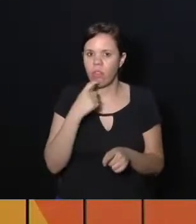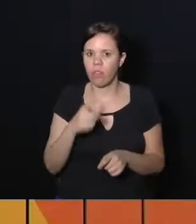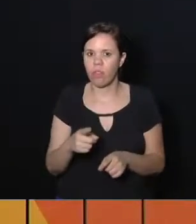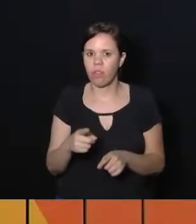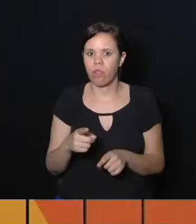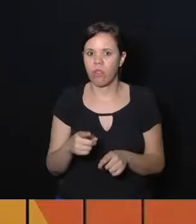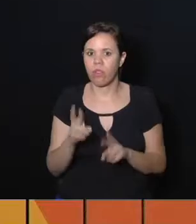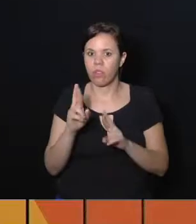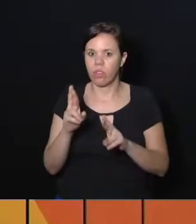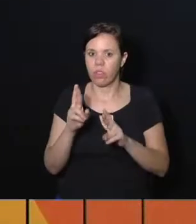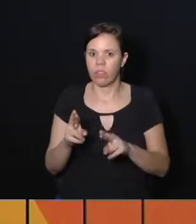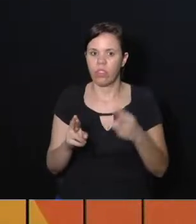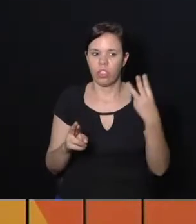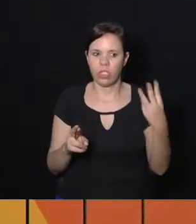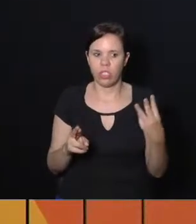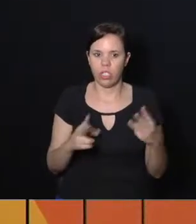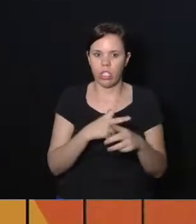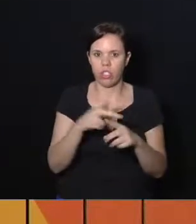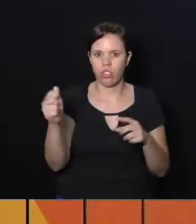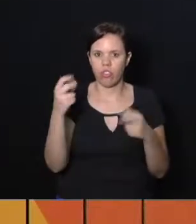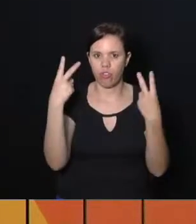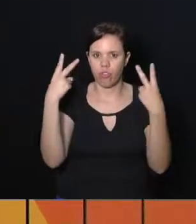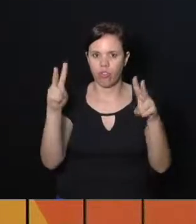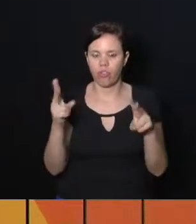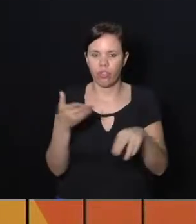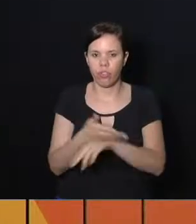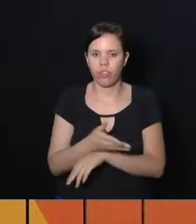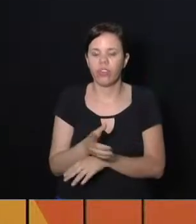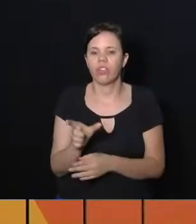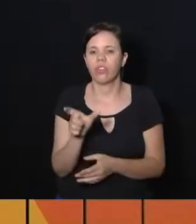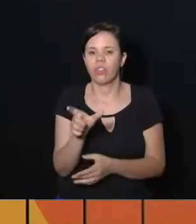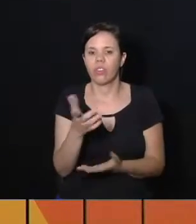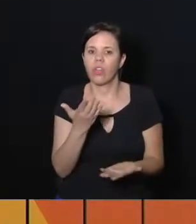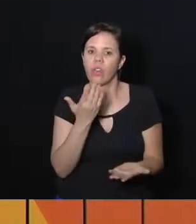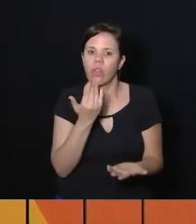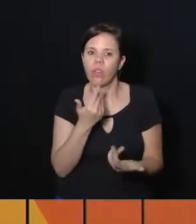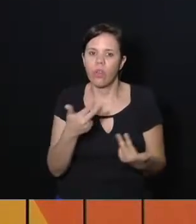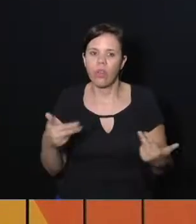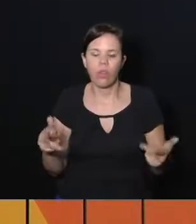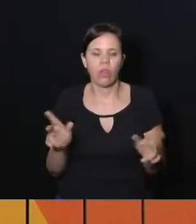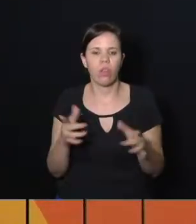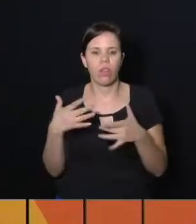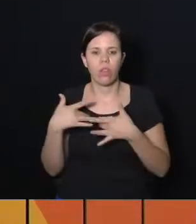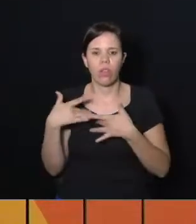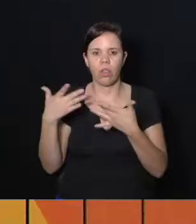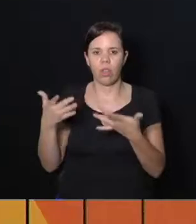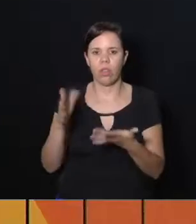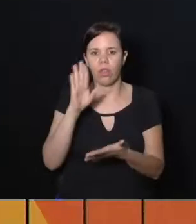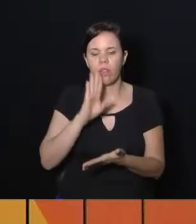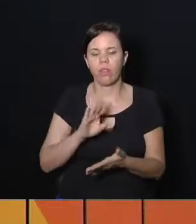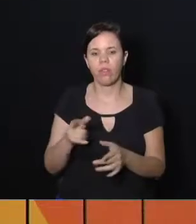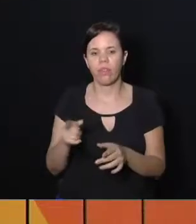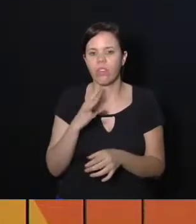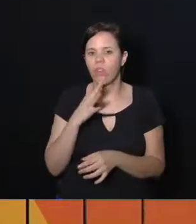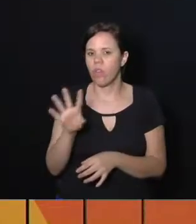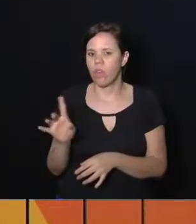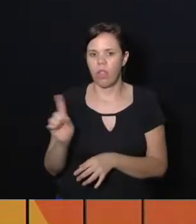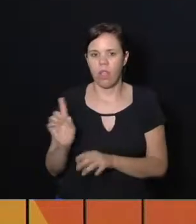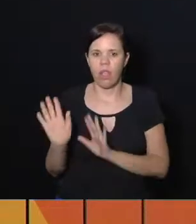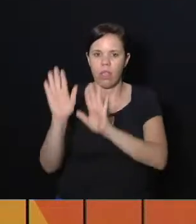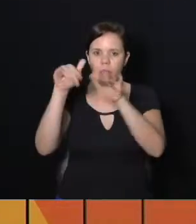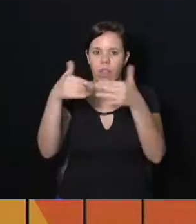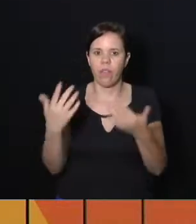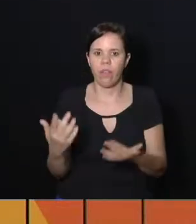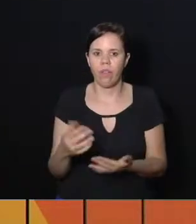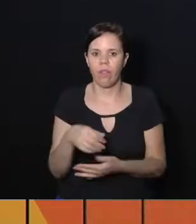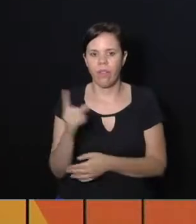3 jogos e 3 vitórias. A entrada é 1 quilo de alimento não perecível. Você que não conhece muito vôlei, vale a pena ir